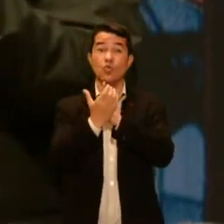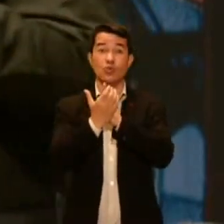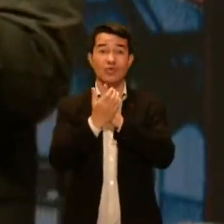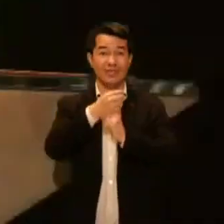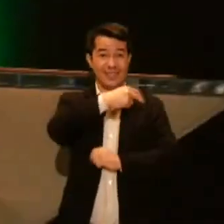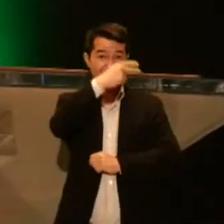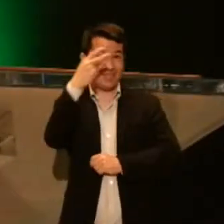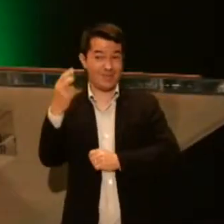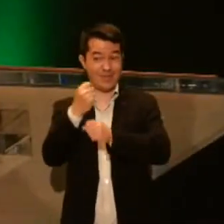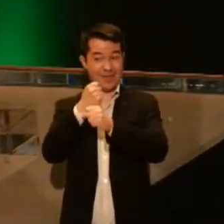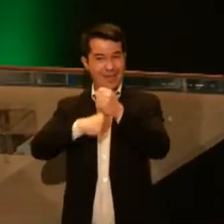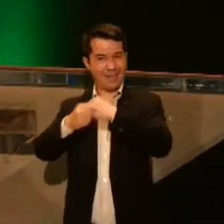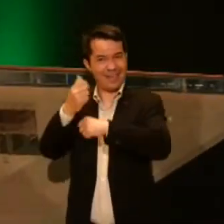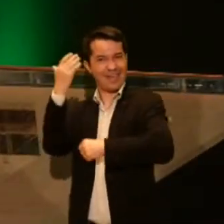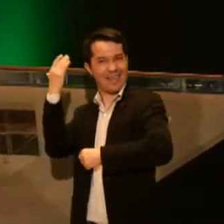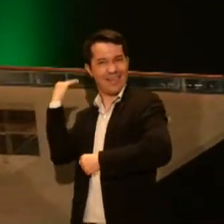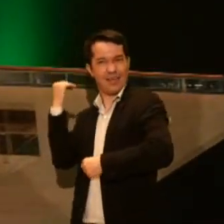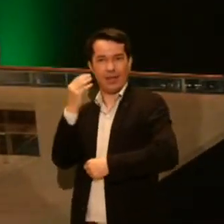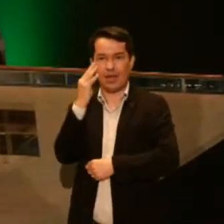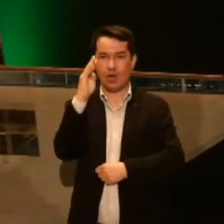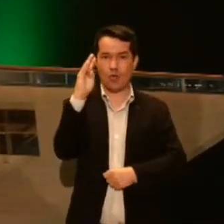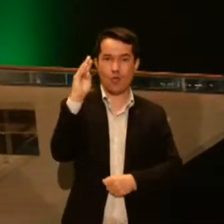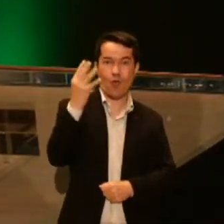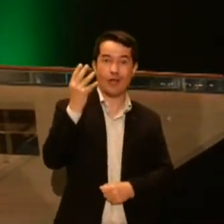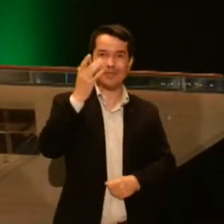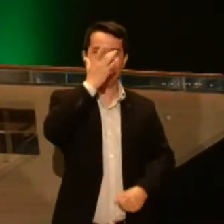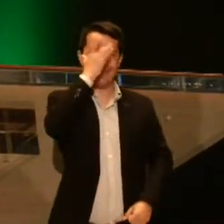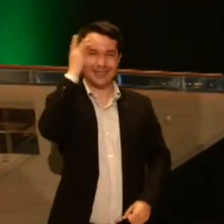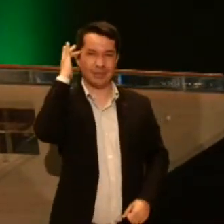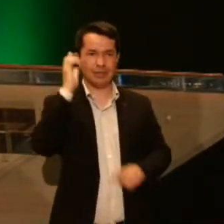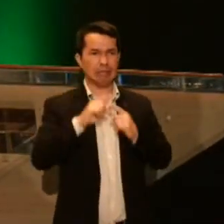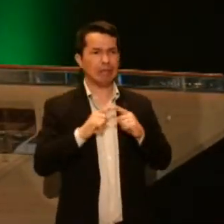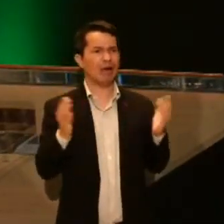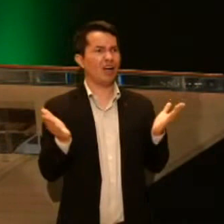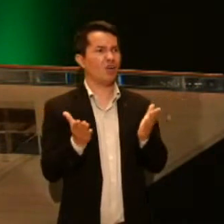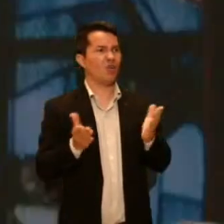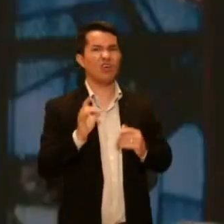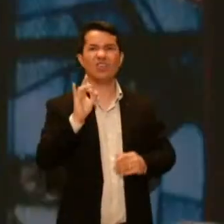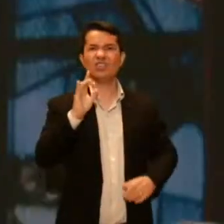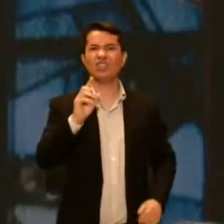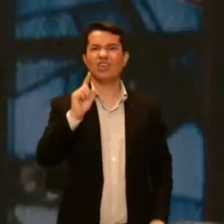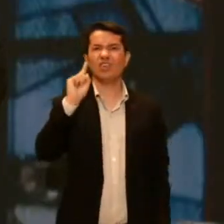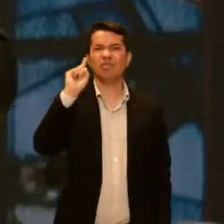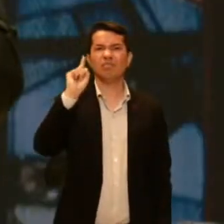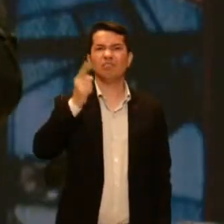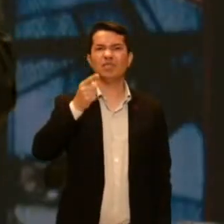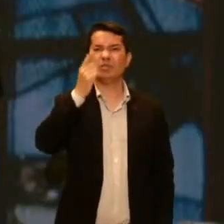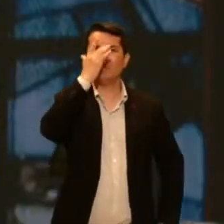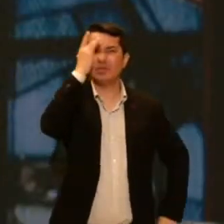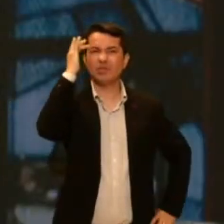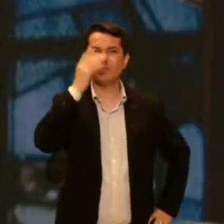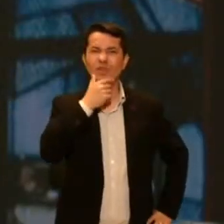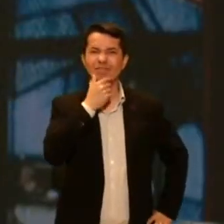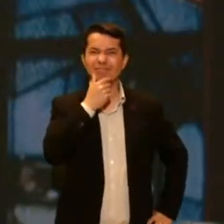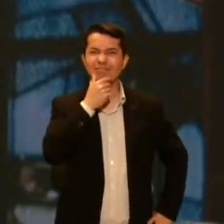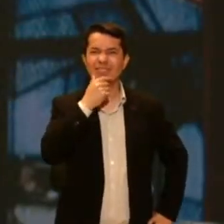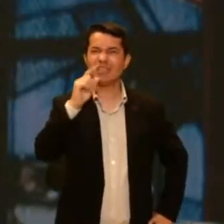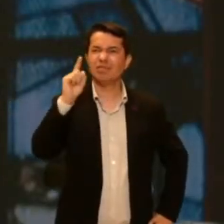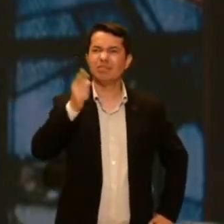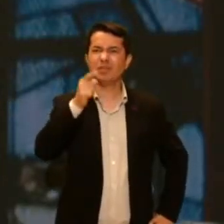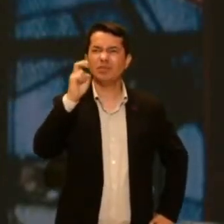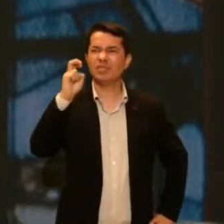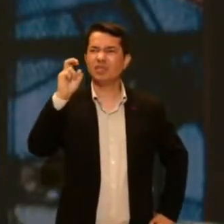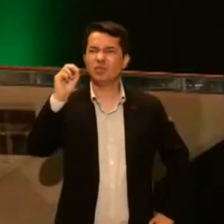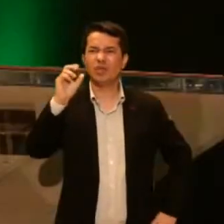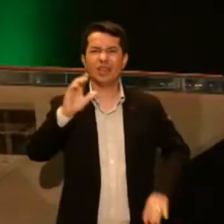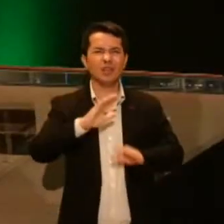pessoas aqui. Agora a gente pode ter 1.000, se não me engano, 1.040, 1.050, eu não sei exatamente o número, é